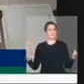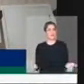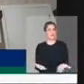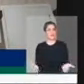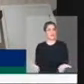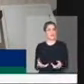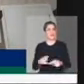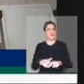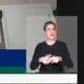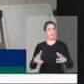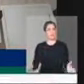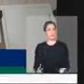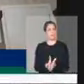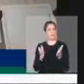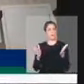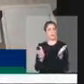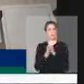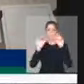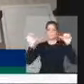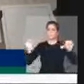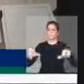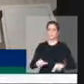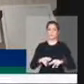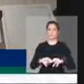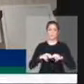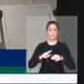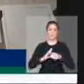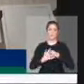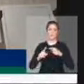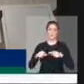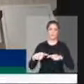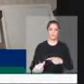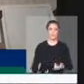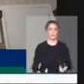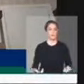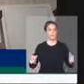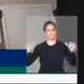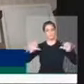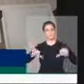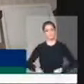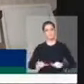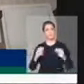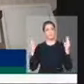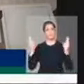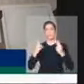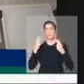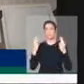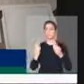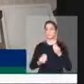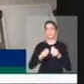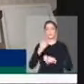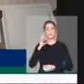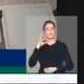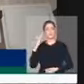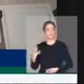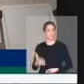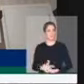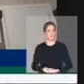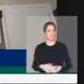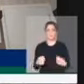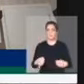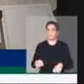de miserabilidade posso pandemia se agravaram e não terá não puderam saídas que não passa e